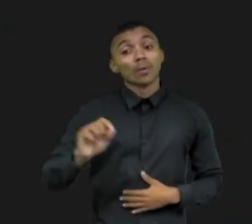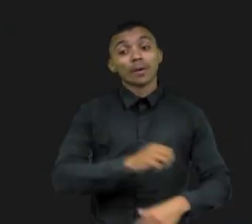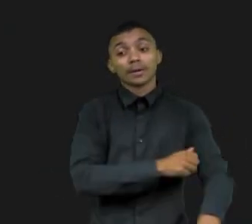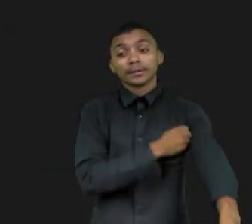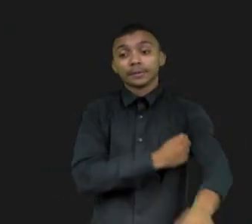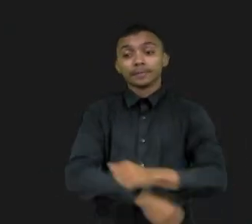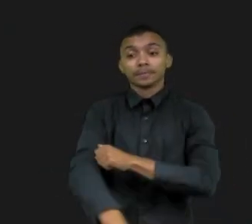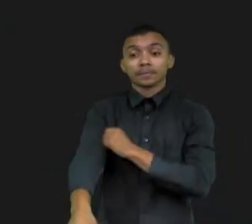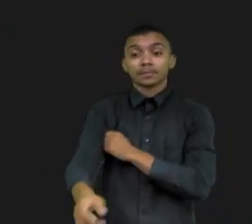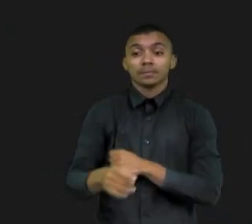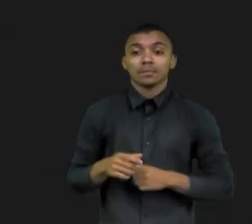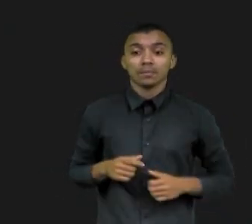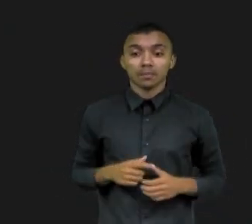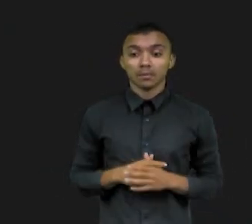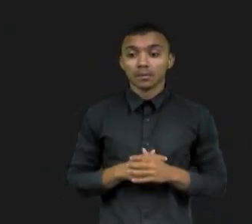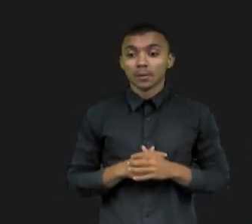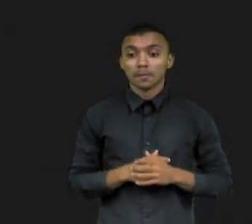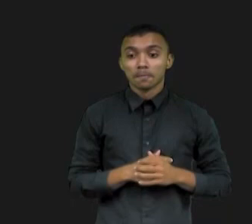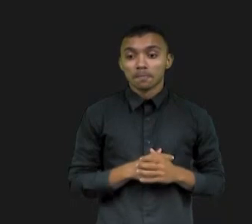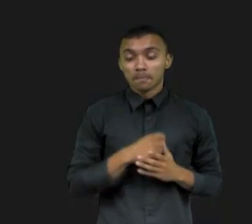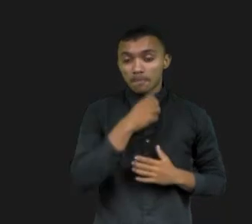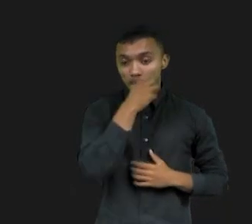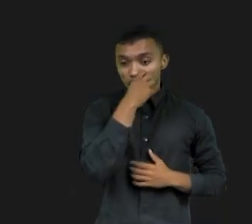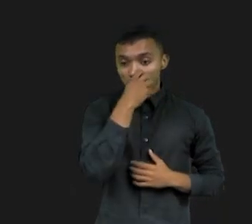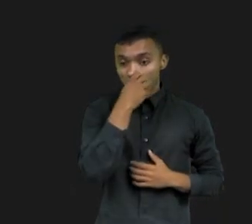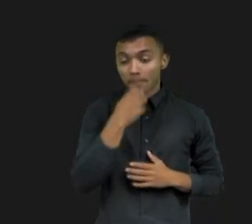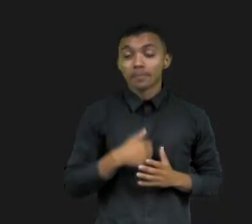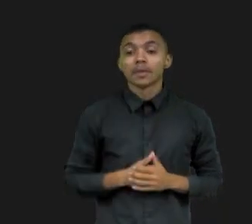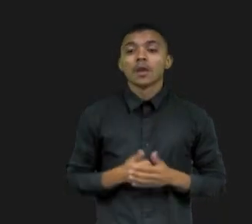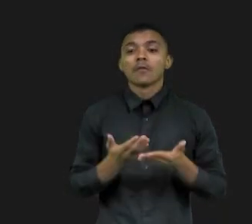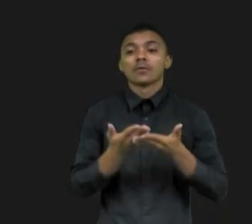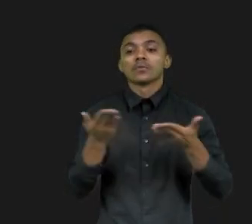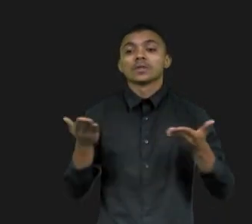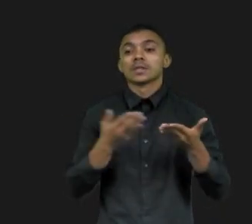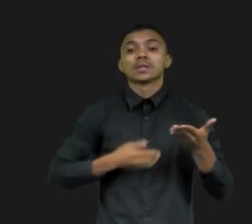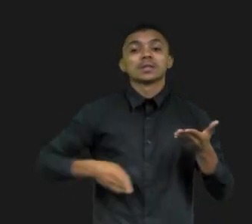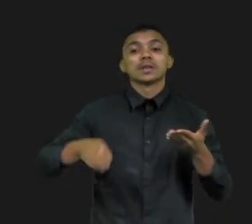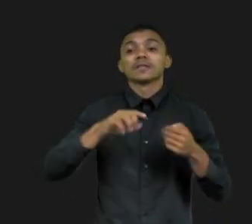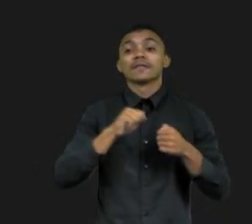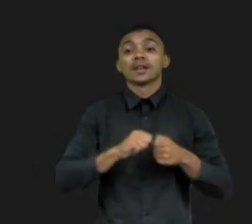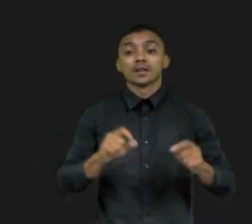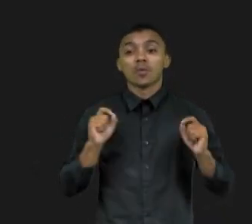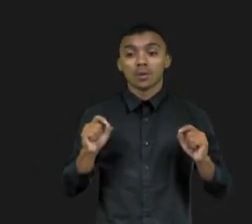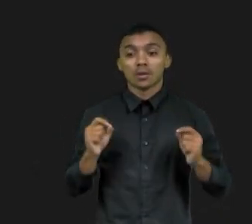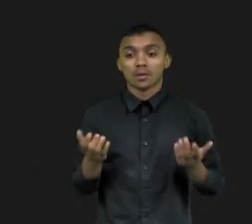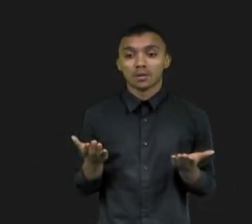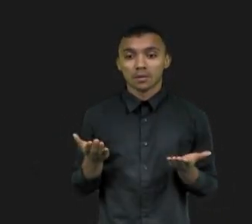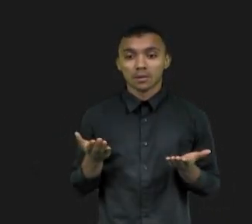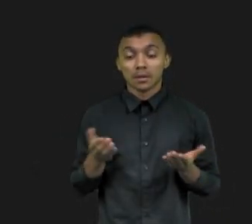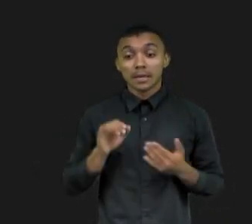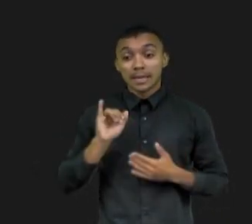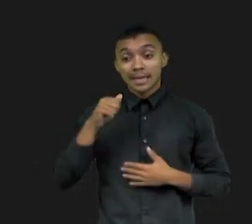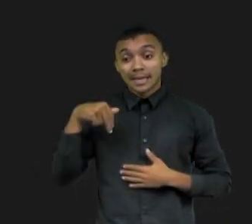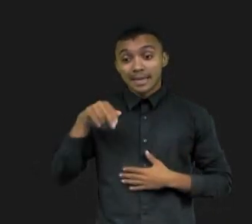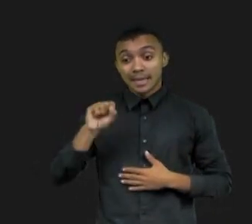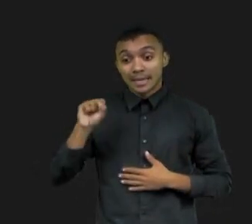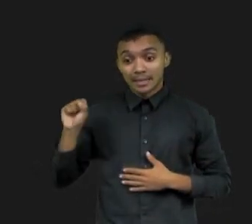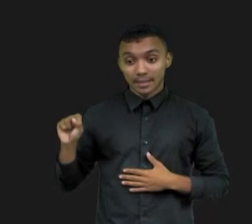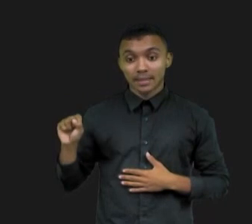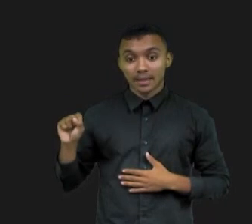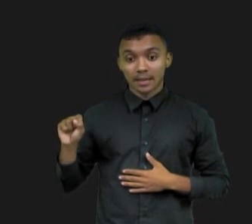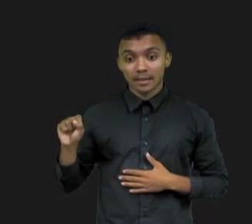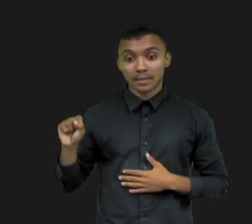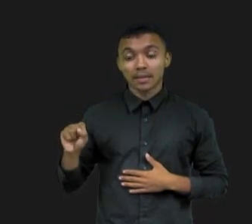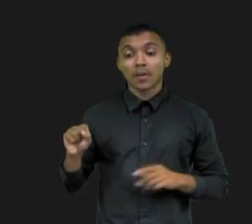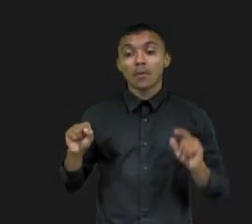Eventualmente, o que você poderia fazer era, de repente, como se faz no INSS, de quando em